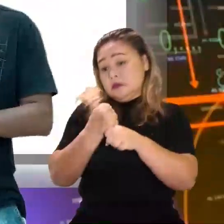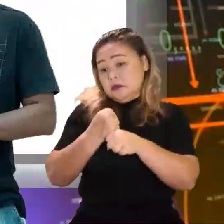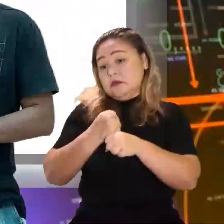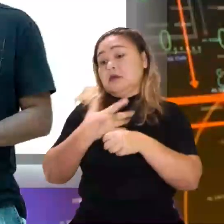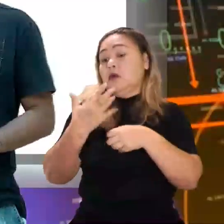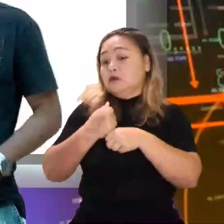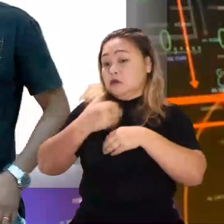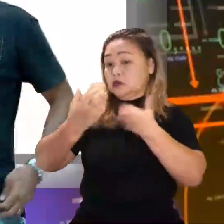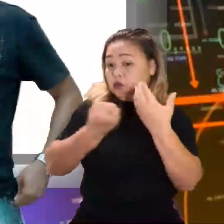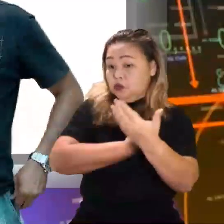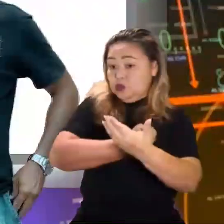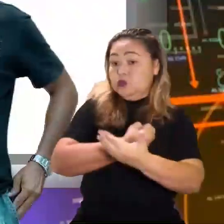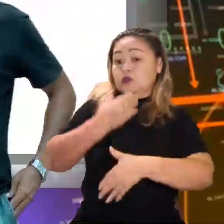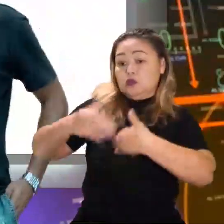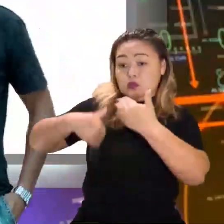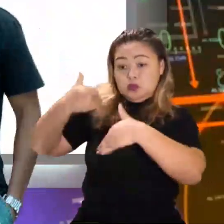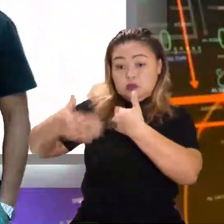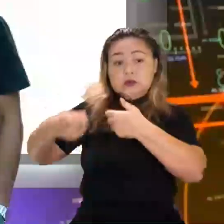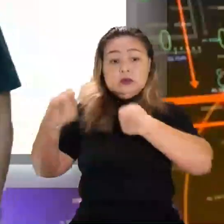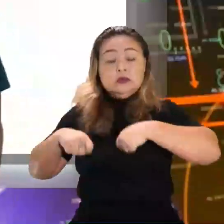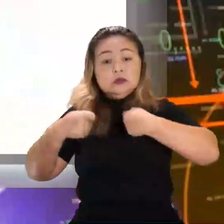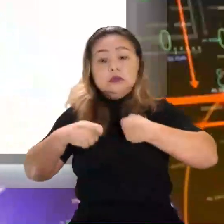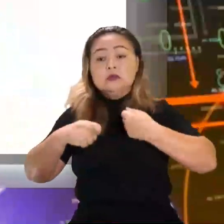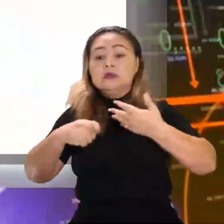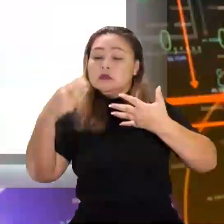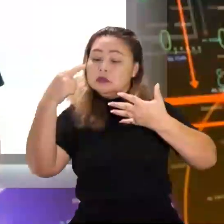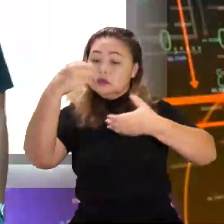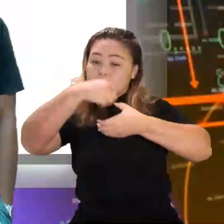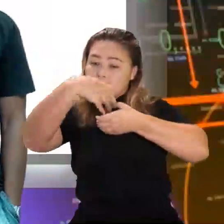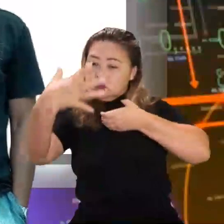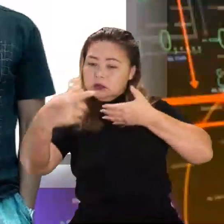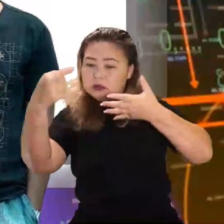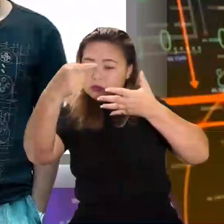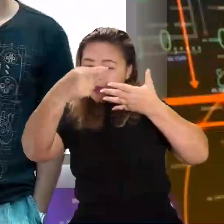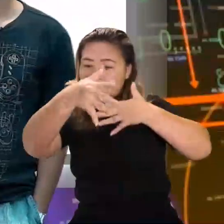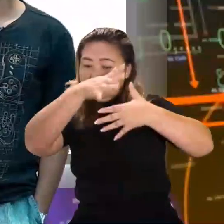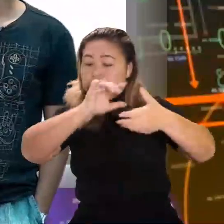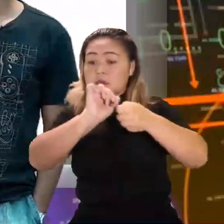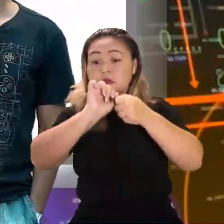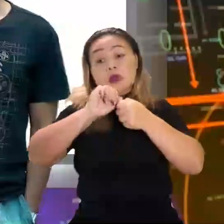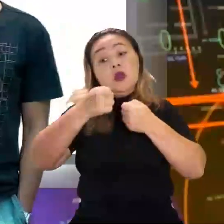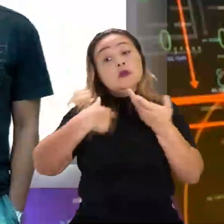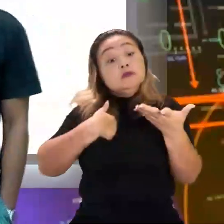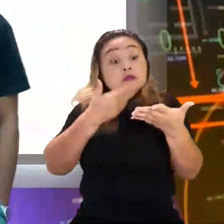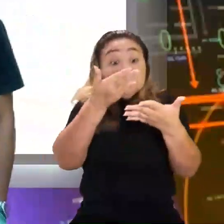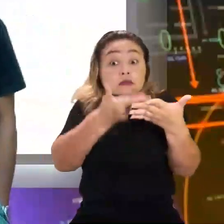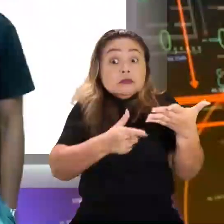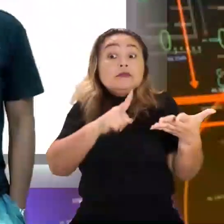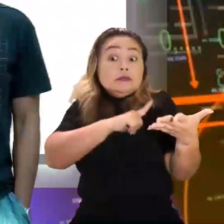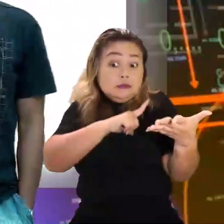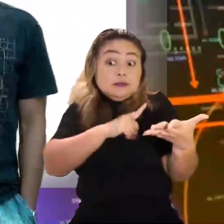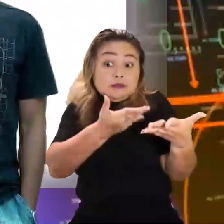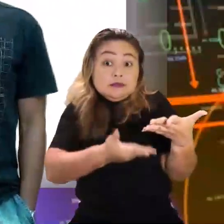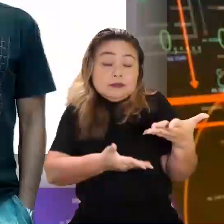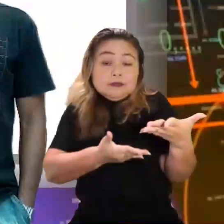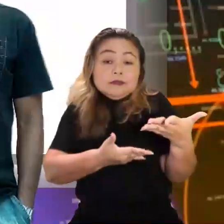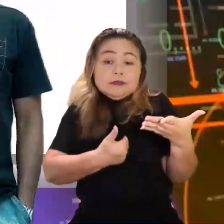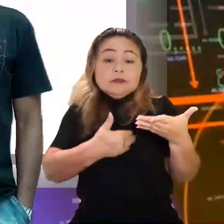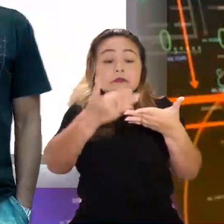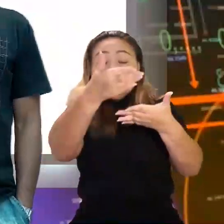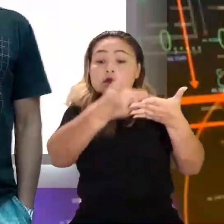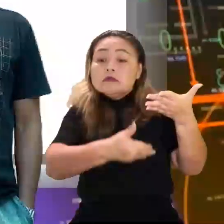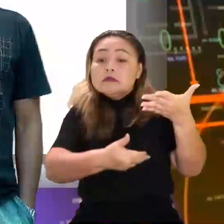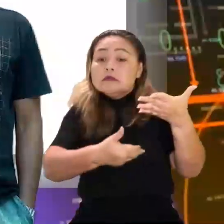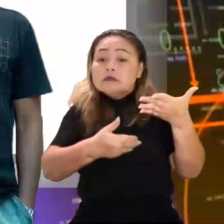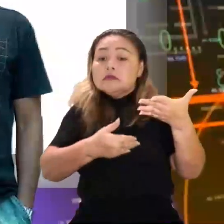infinitos. Mas como aqui na mediação a gente precisa passar todo o conteúdo do componente curricular, vocês não podem ficar sem essa, né? Tá na grade, né? Tá na ementa.